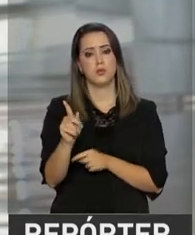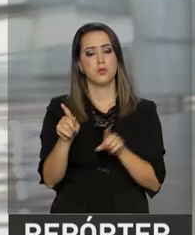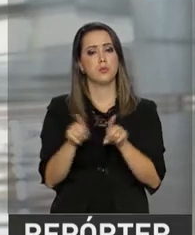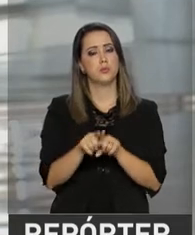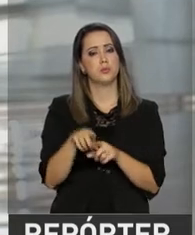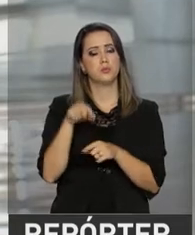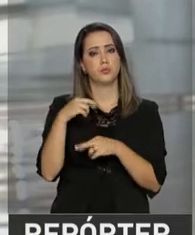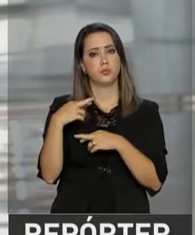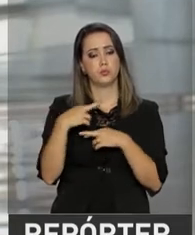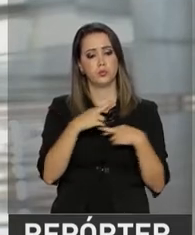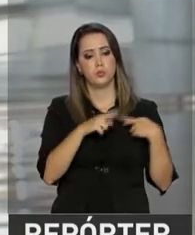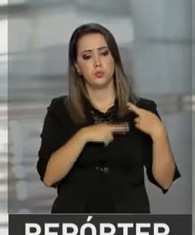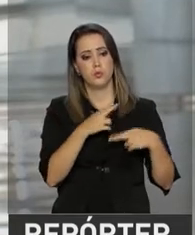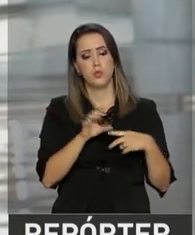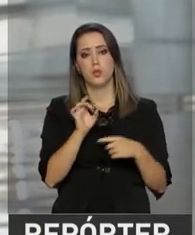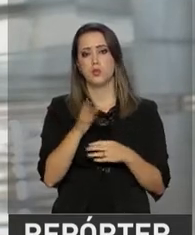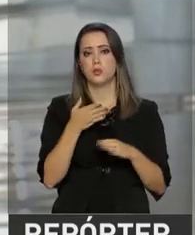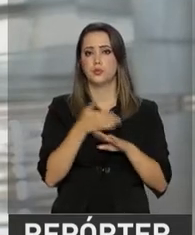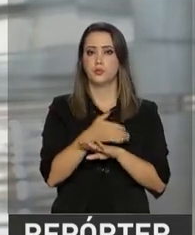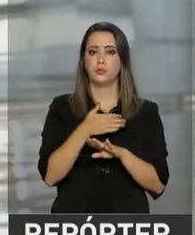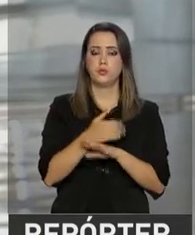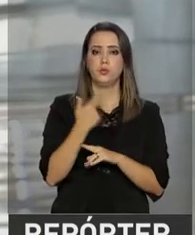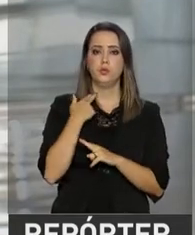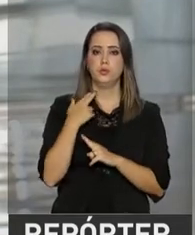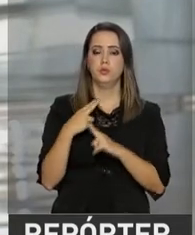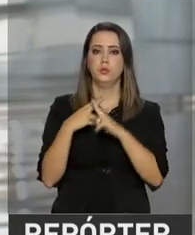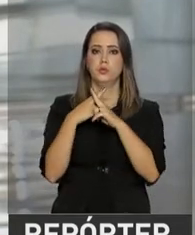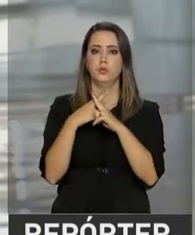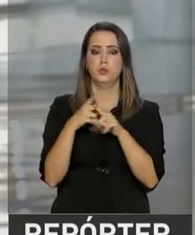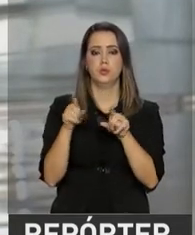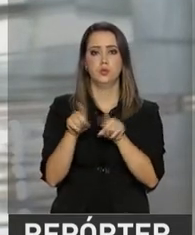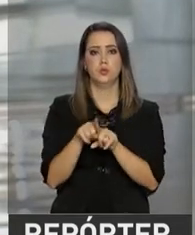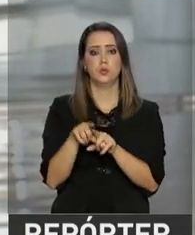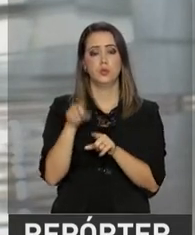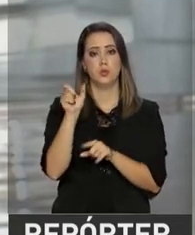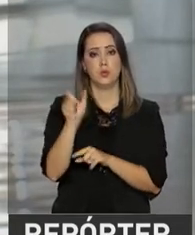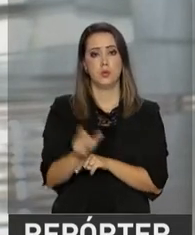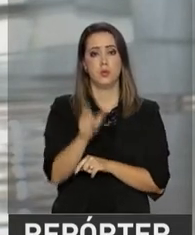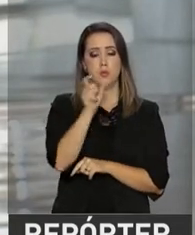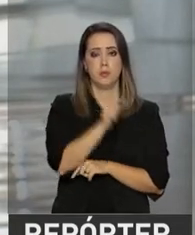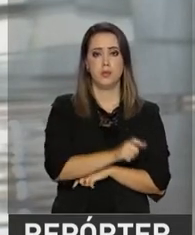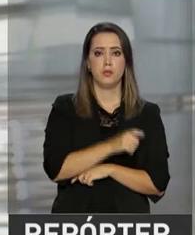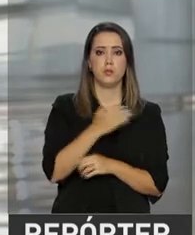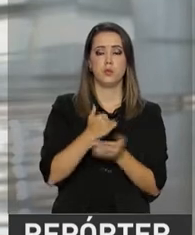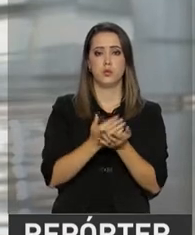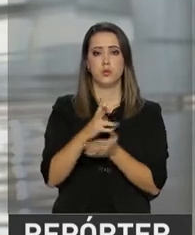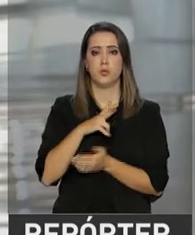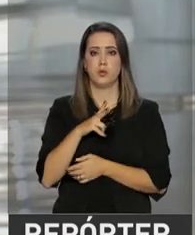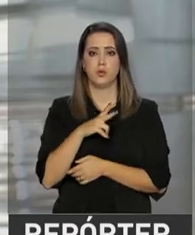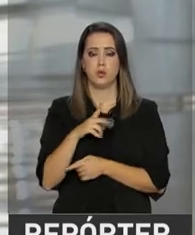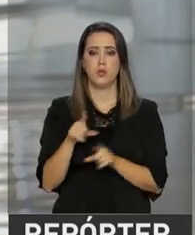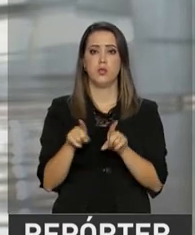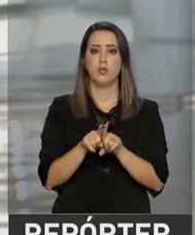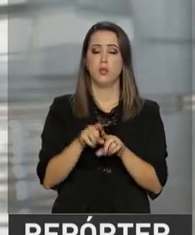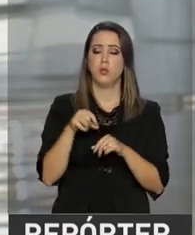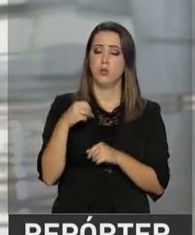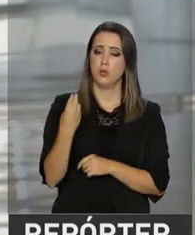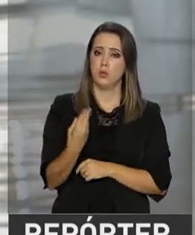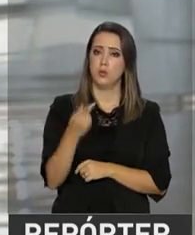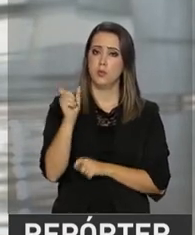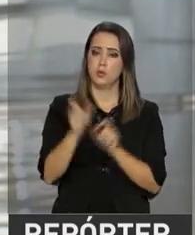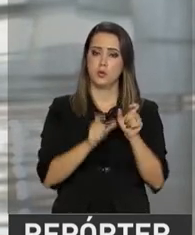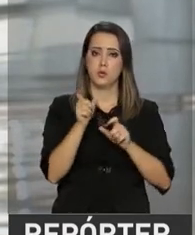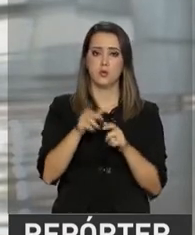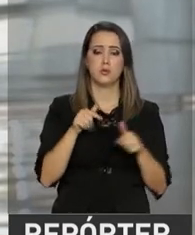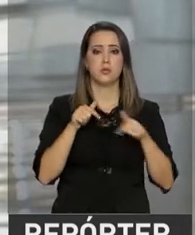disponível basta comparecer às agências da caixa econômica federal no caso de trabalhadores da iniciativa privada já os servidores civis